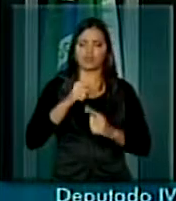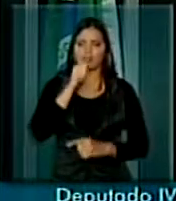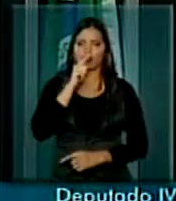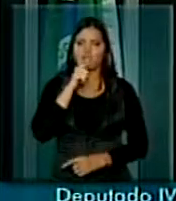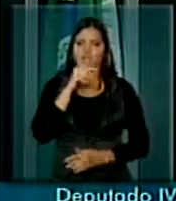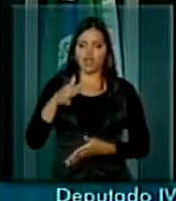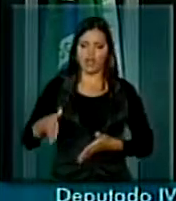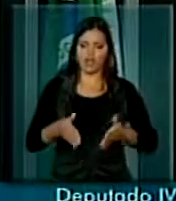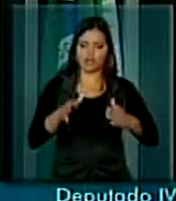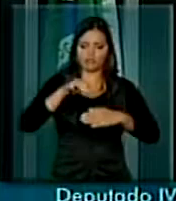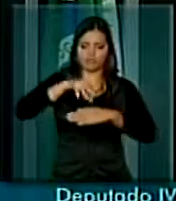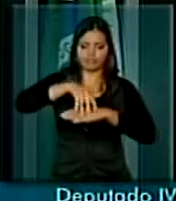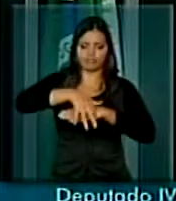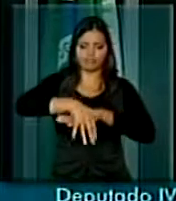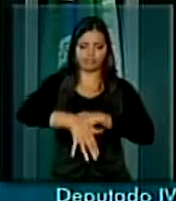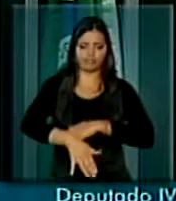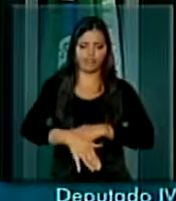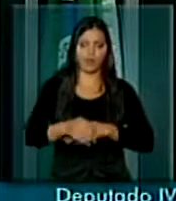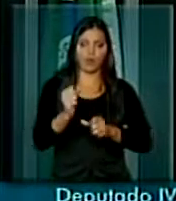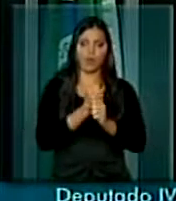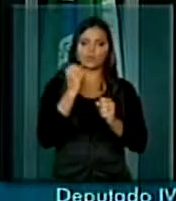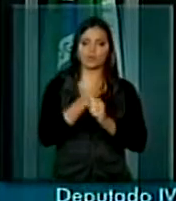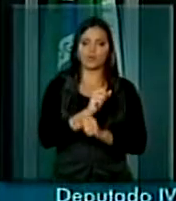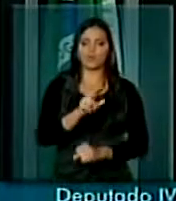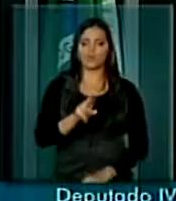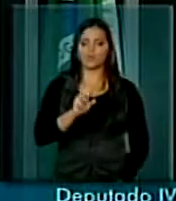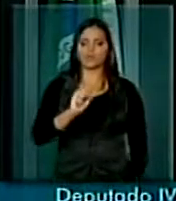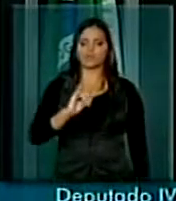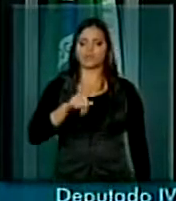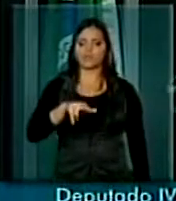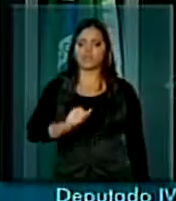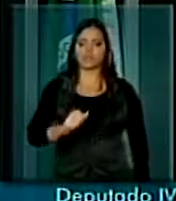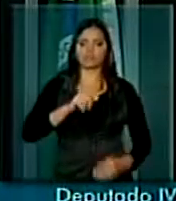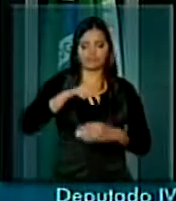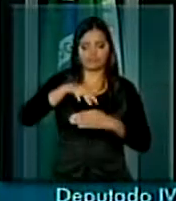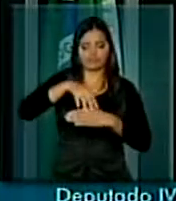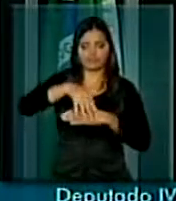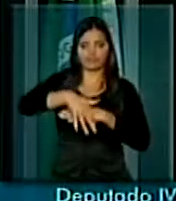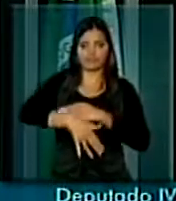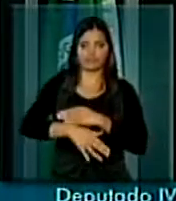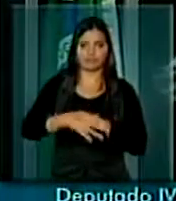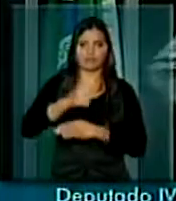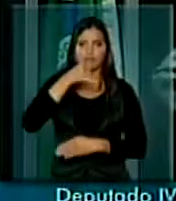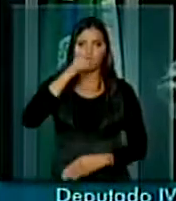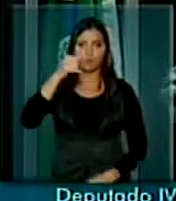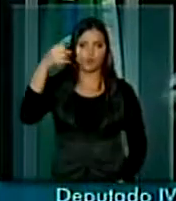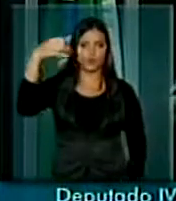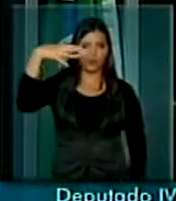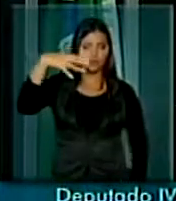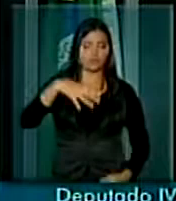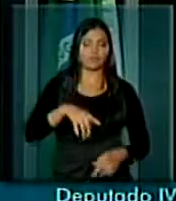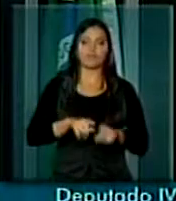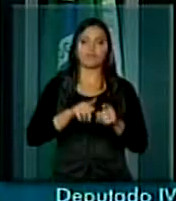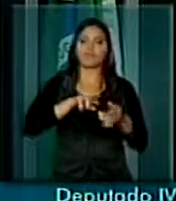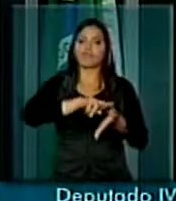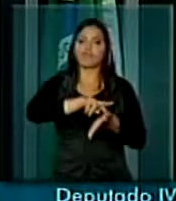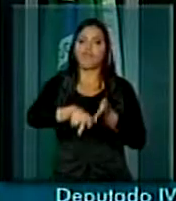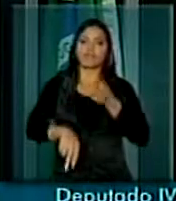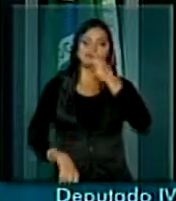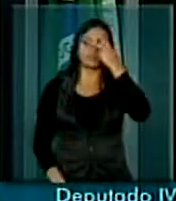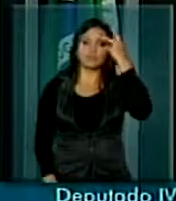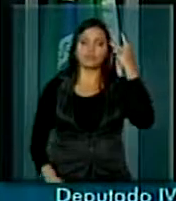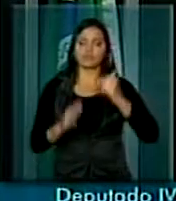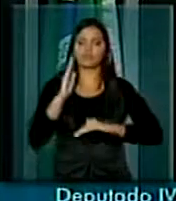a construção dessa usina. Nós sabemos também, senhor presidente, senhores deputados, que vários técnicos